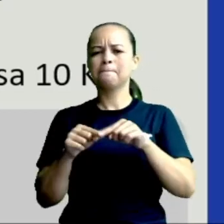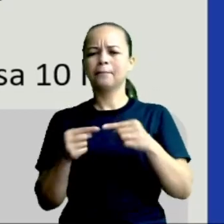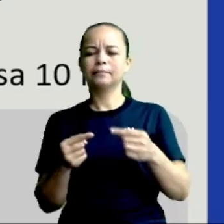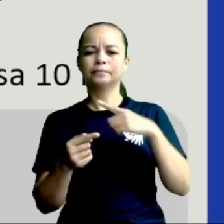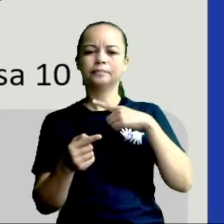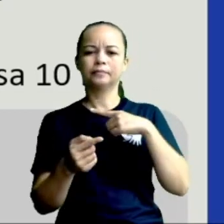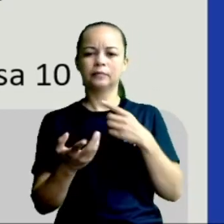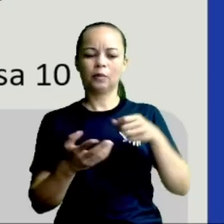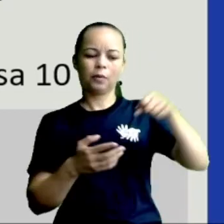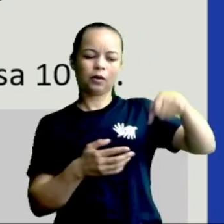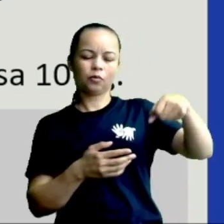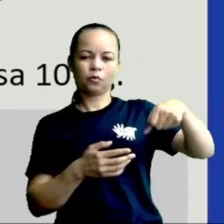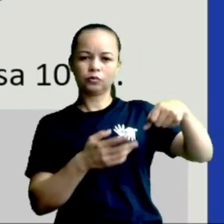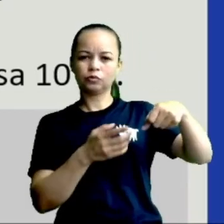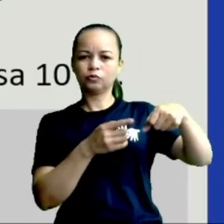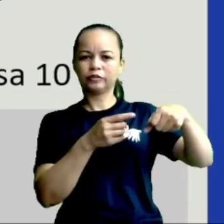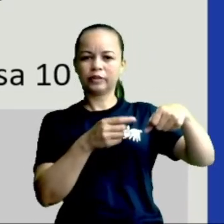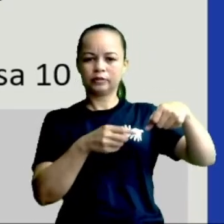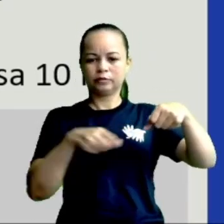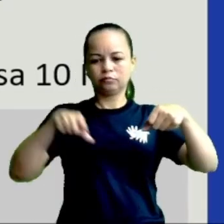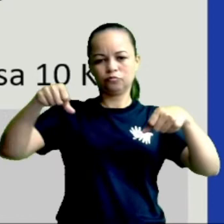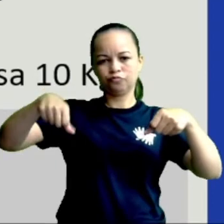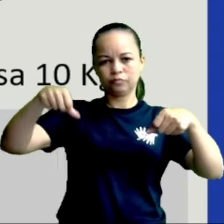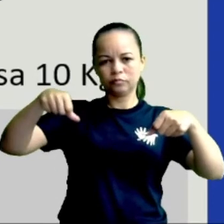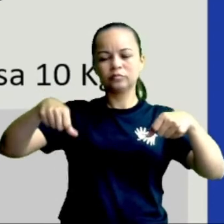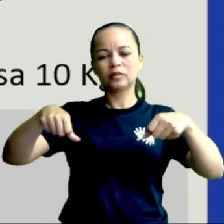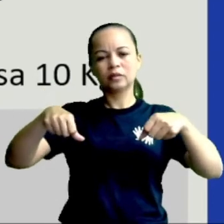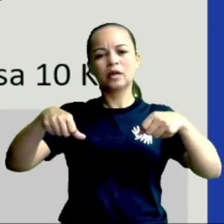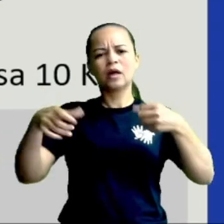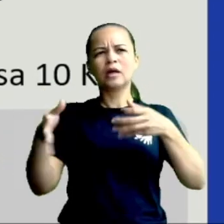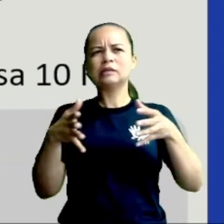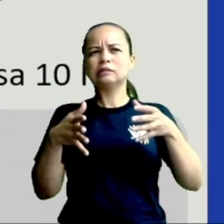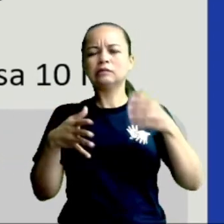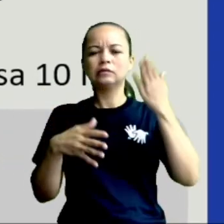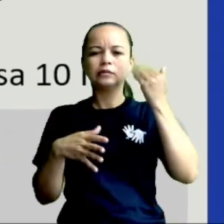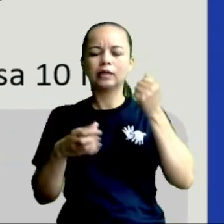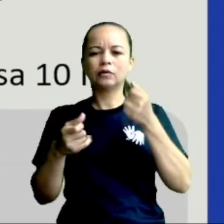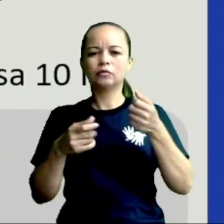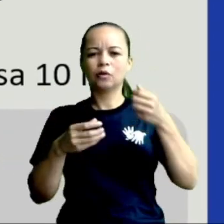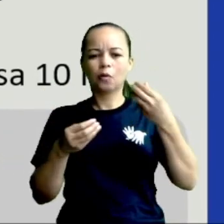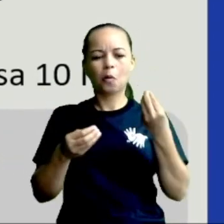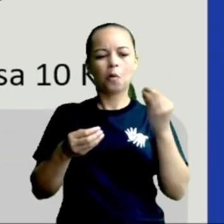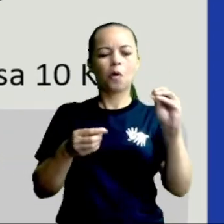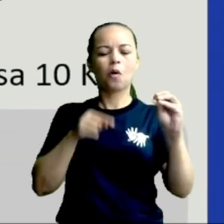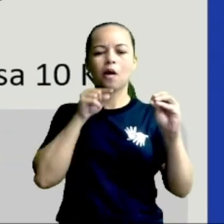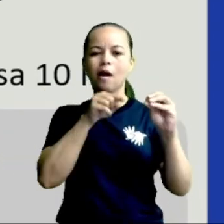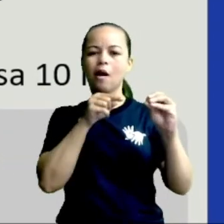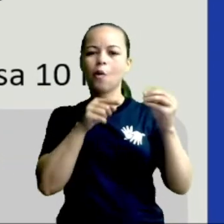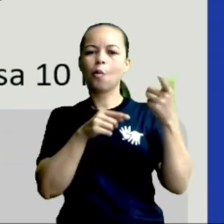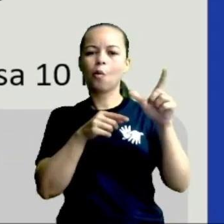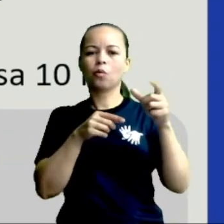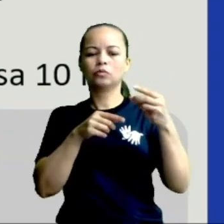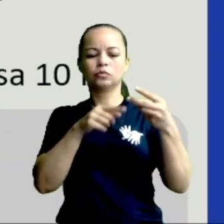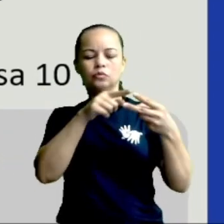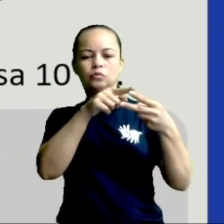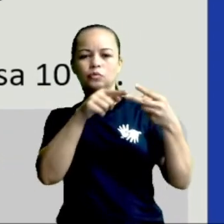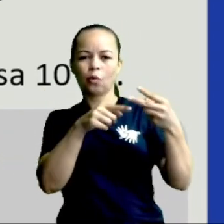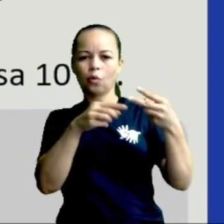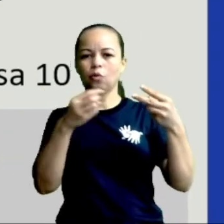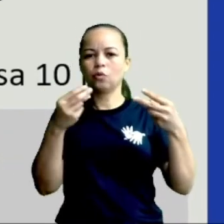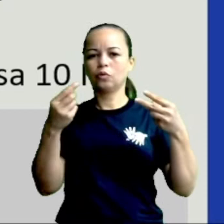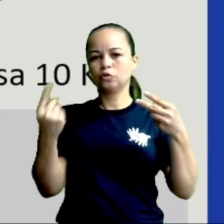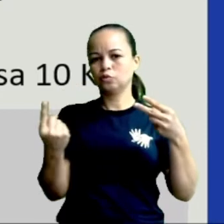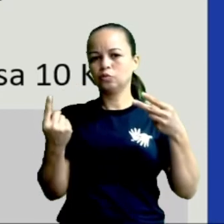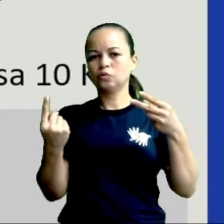verde de um lado e tem um pacote verde do outro e eu sei que se eu colocar mais um pacote ou retirar